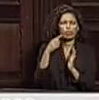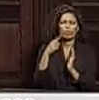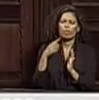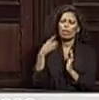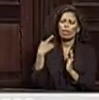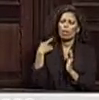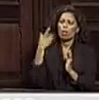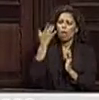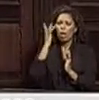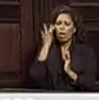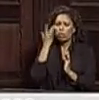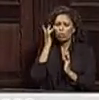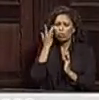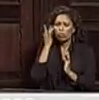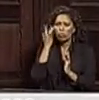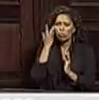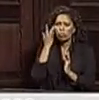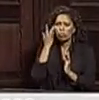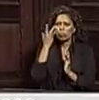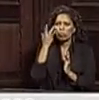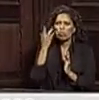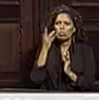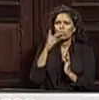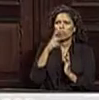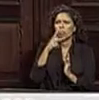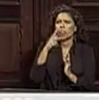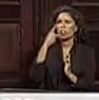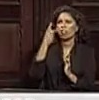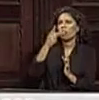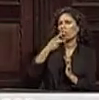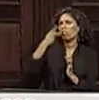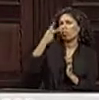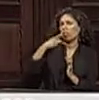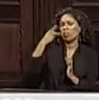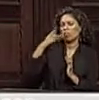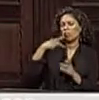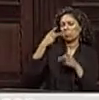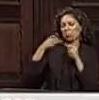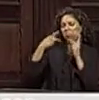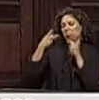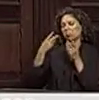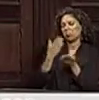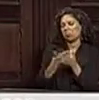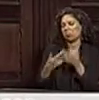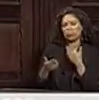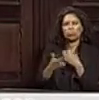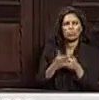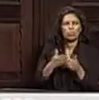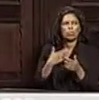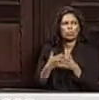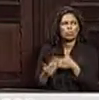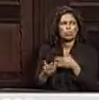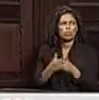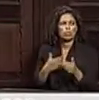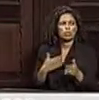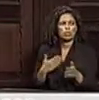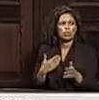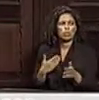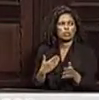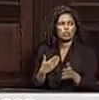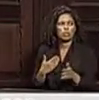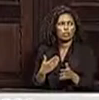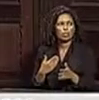cabe ficar embelezando Frankenstein. O Repetro é ruim,